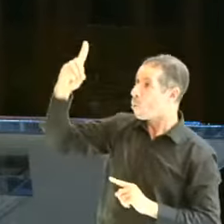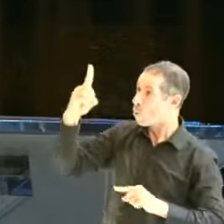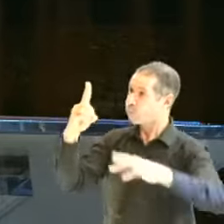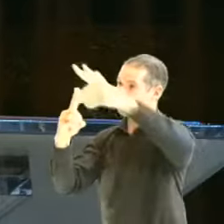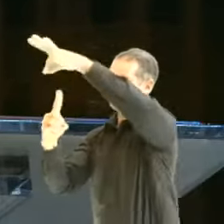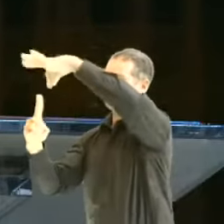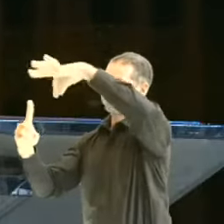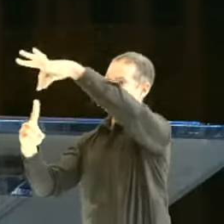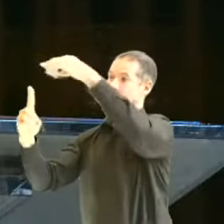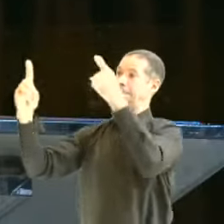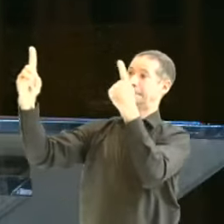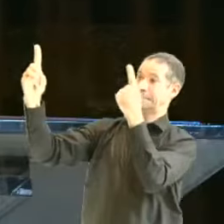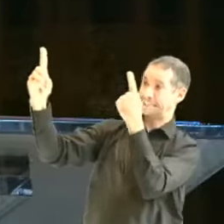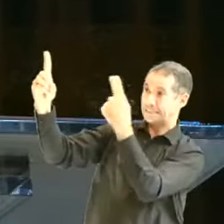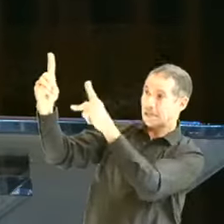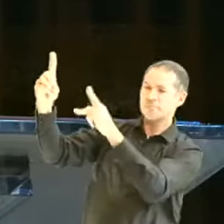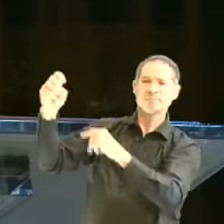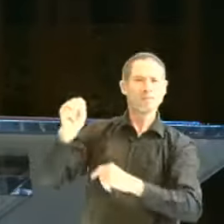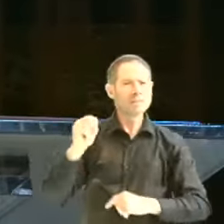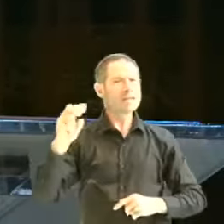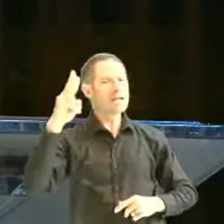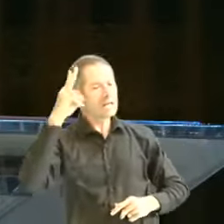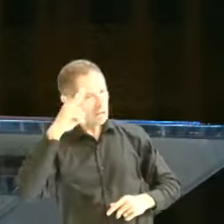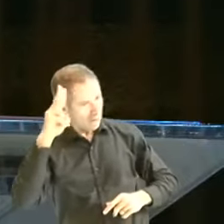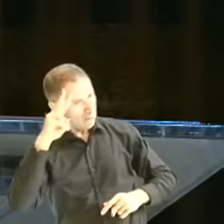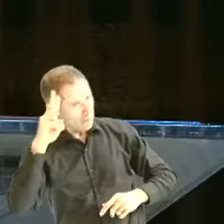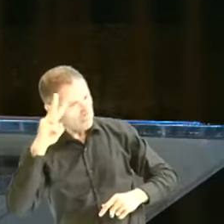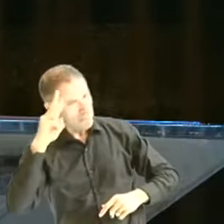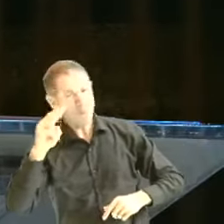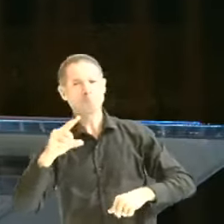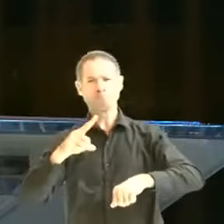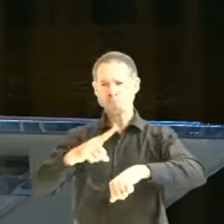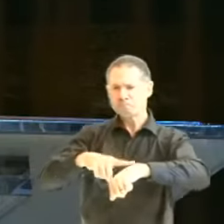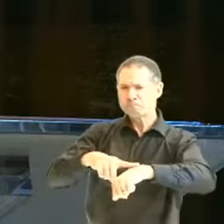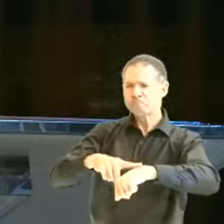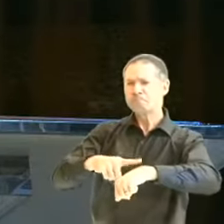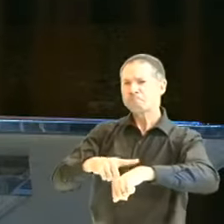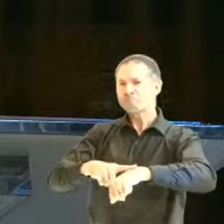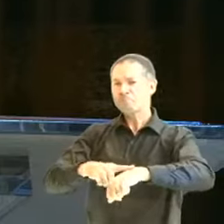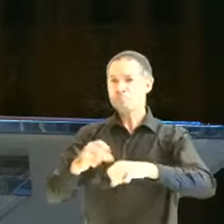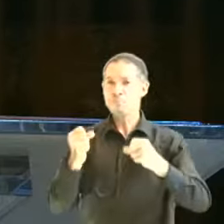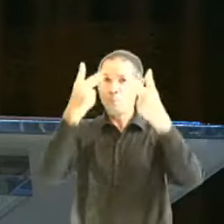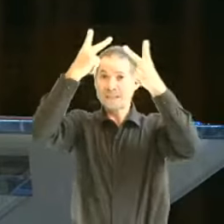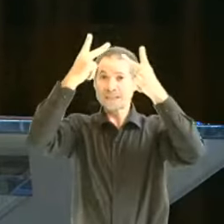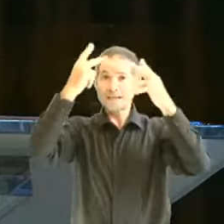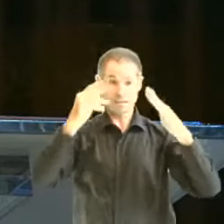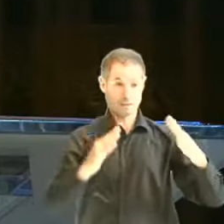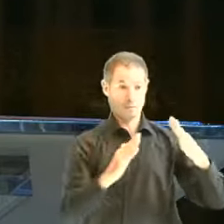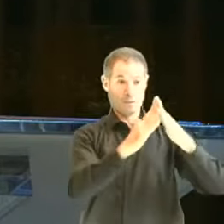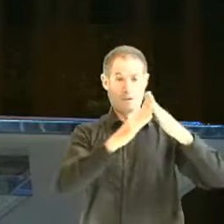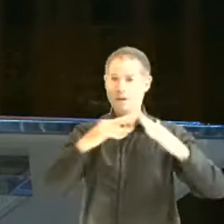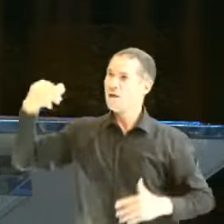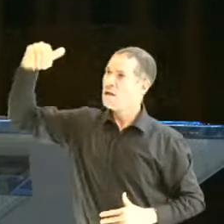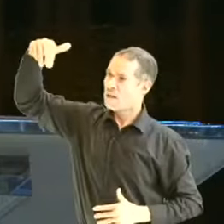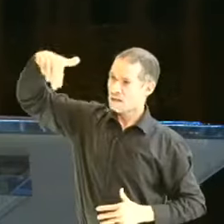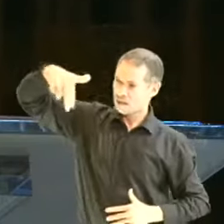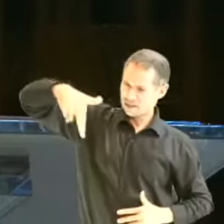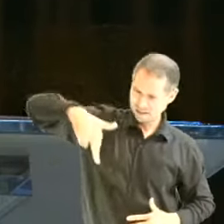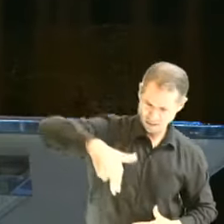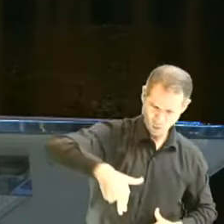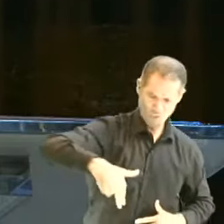E quando, se você lembra, quando Moisés desceu da montanha, o rosto